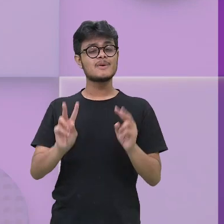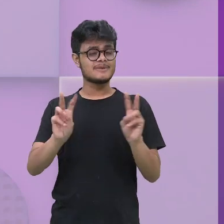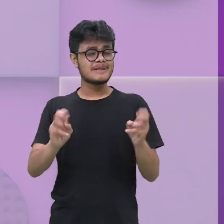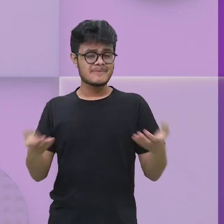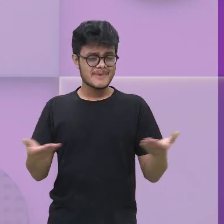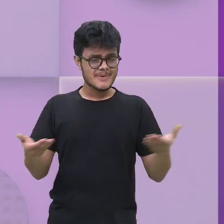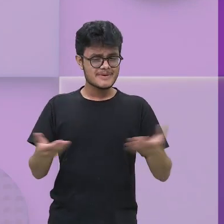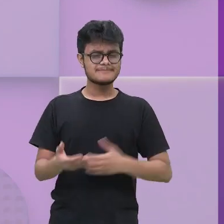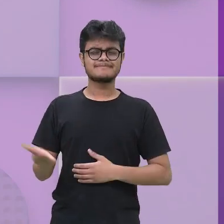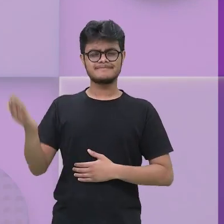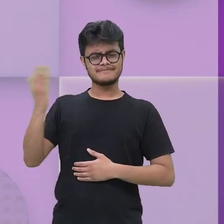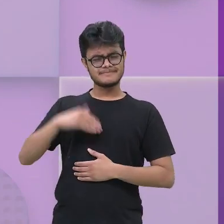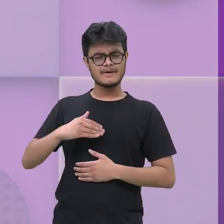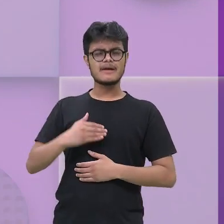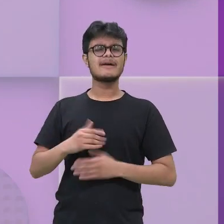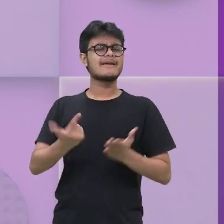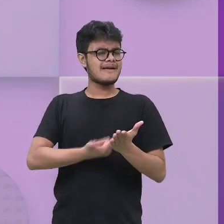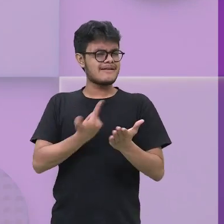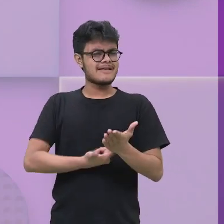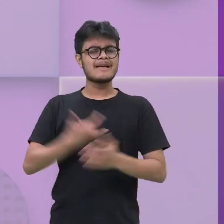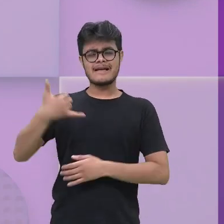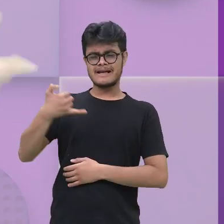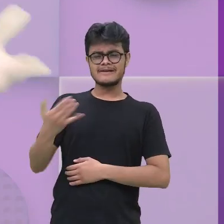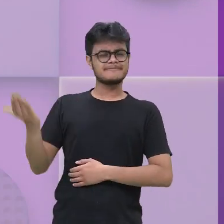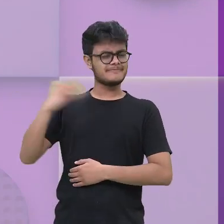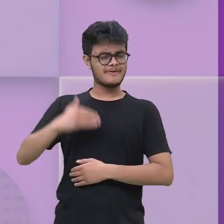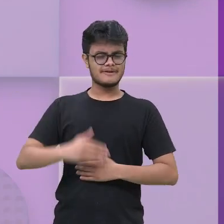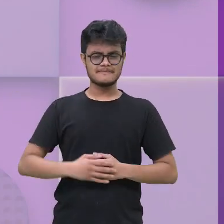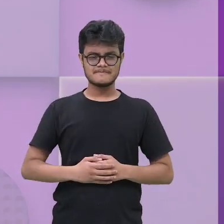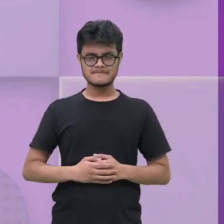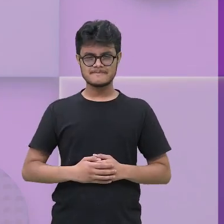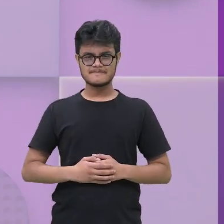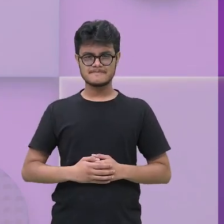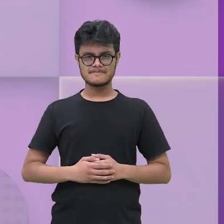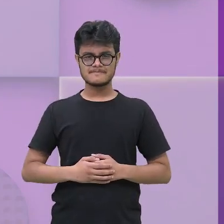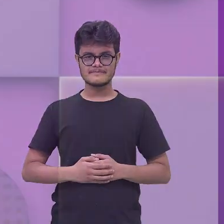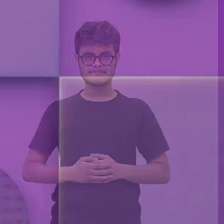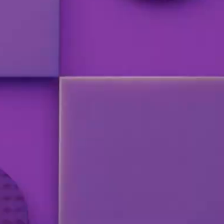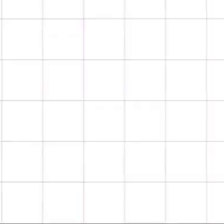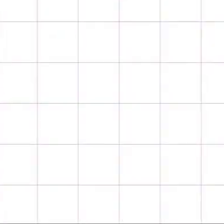nossa aula. Pegue seu caderno, pegue sua caneta e vamos para a aula.